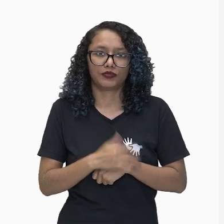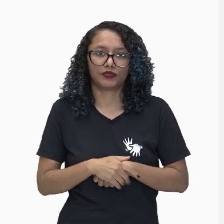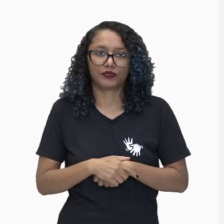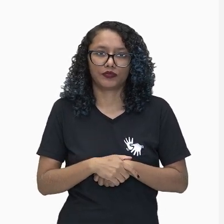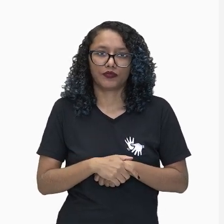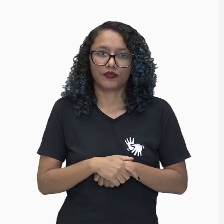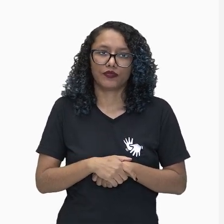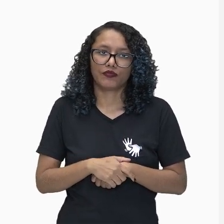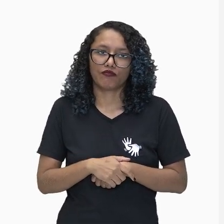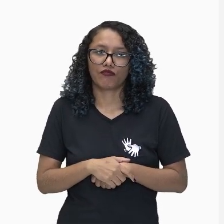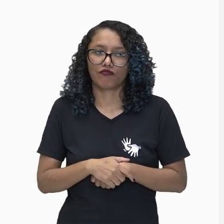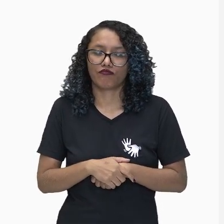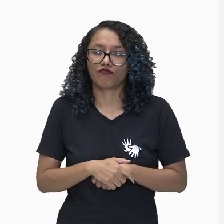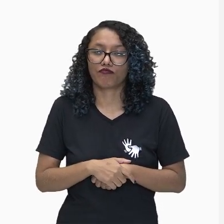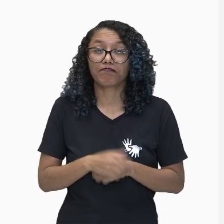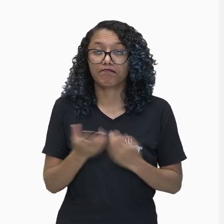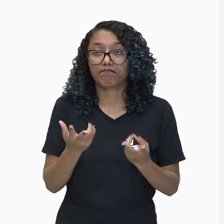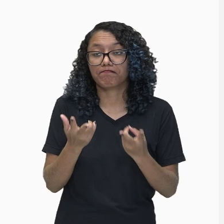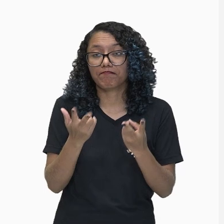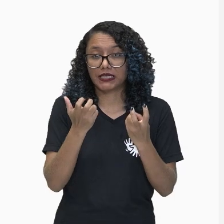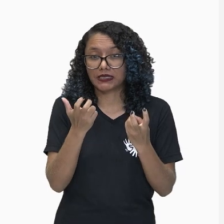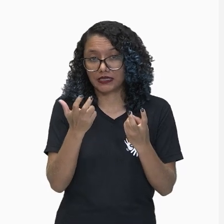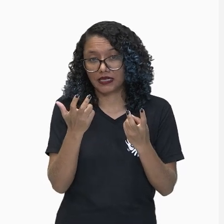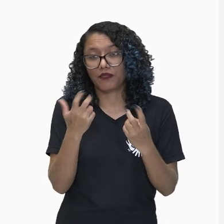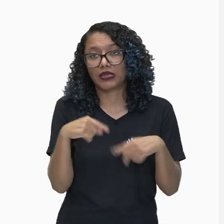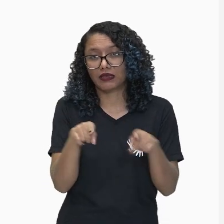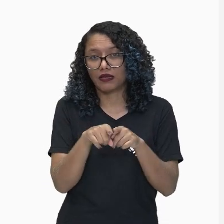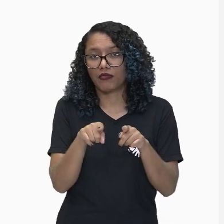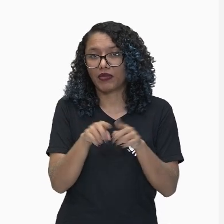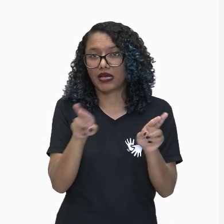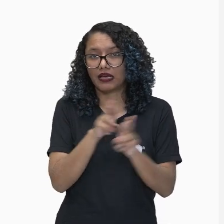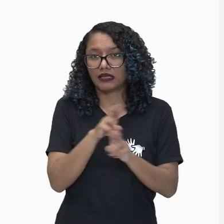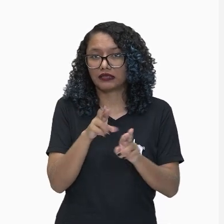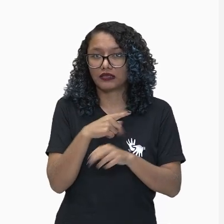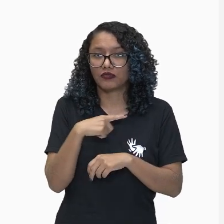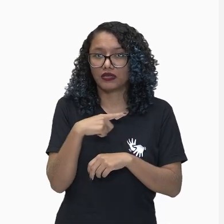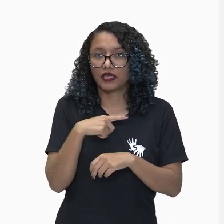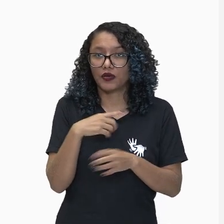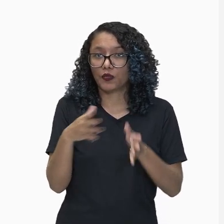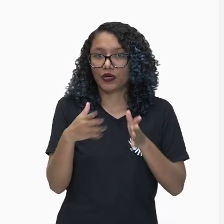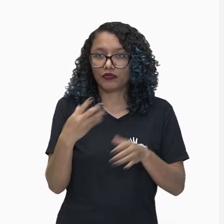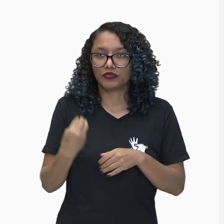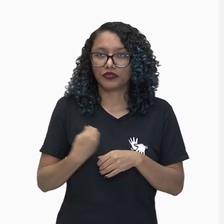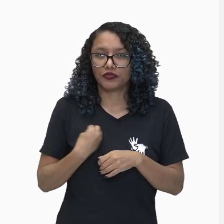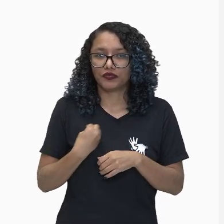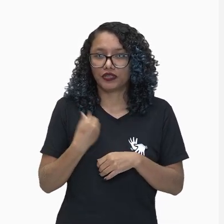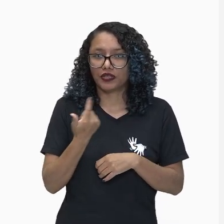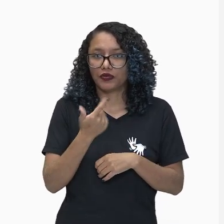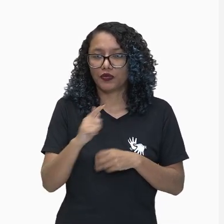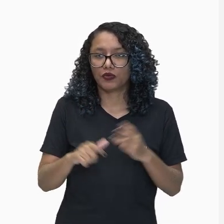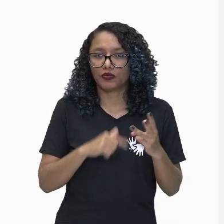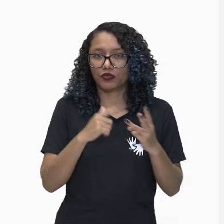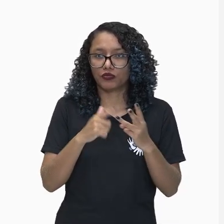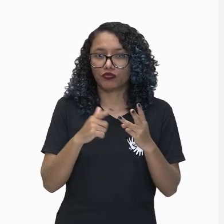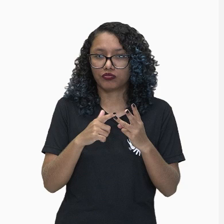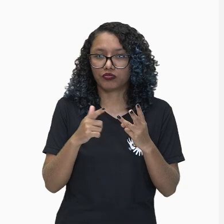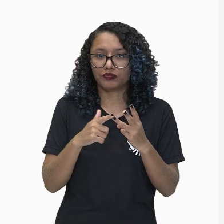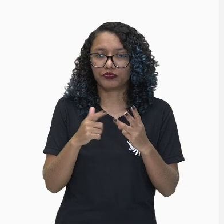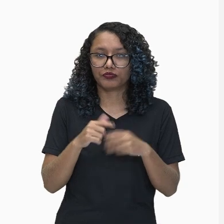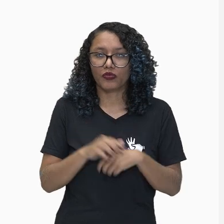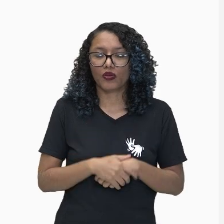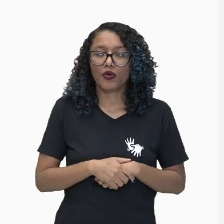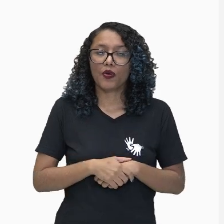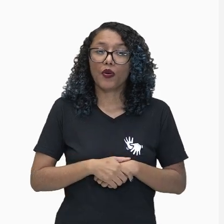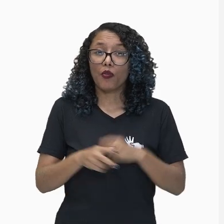vai estar aí relacionado à expectativa de vida. O crescimento vegetativo europeu, gente, hoje em